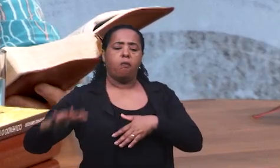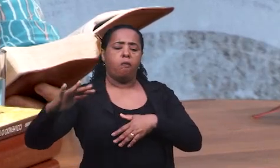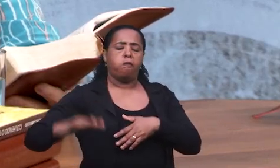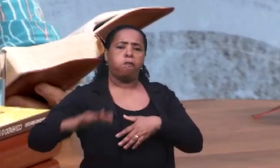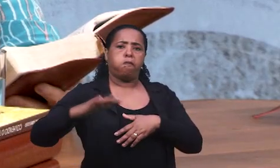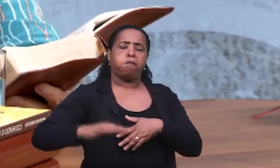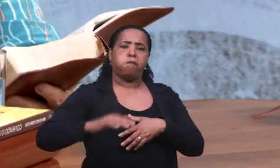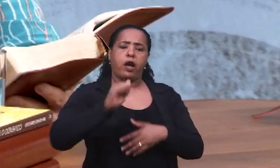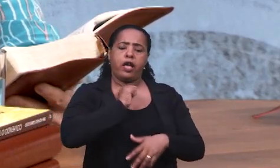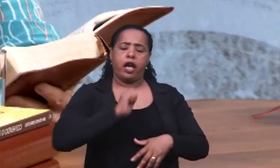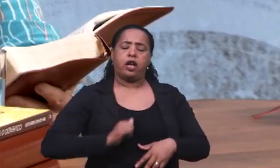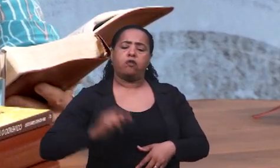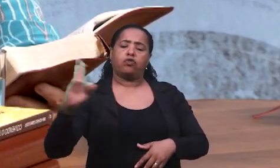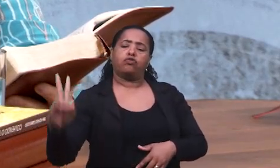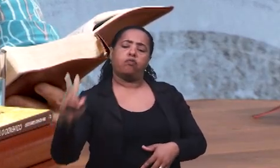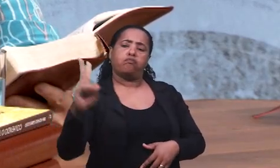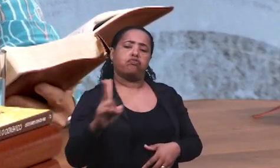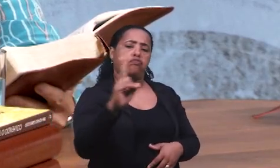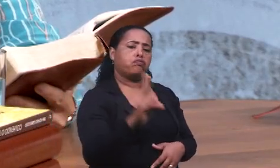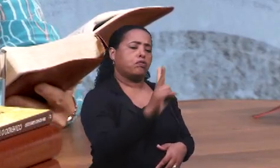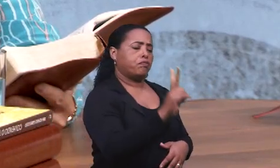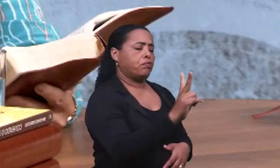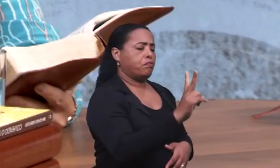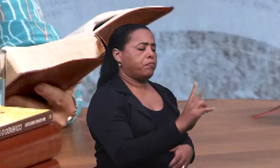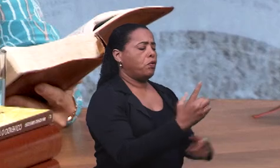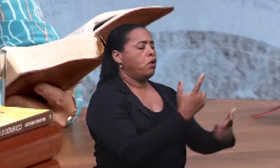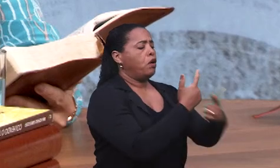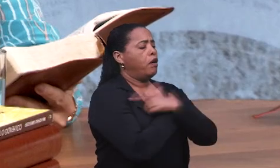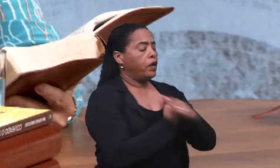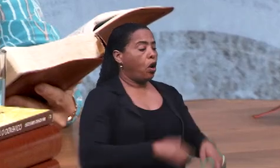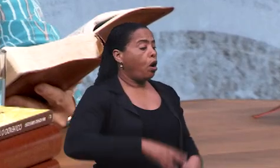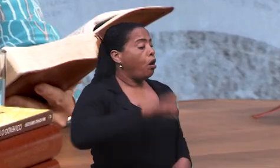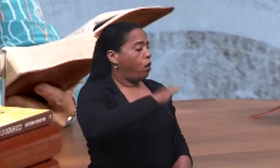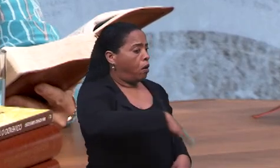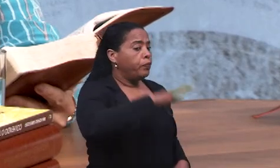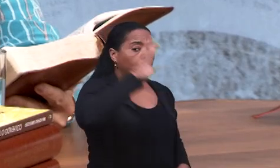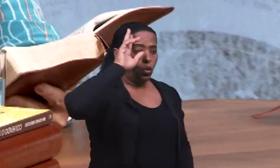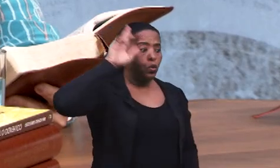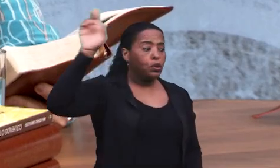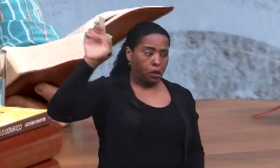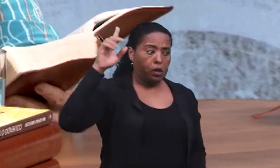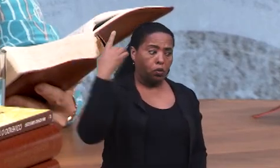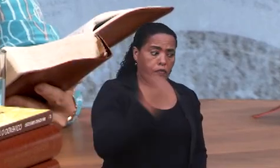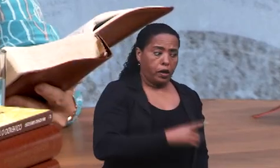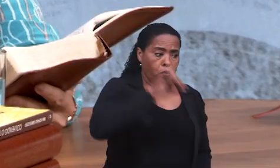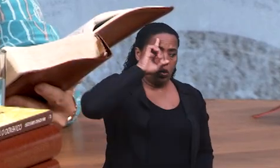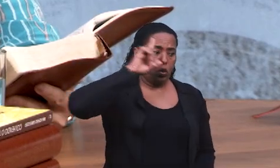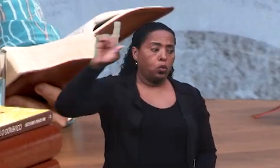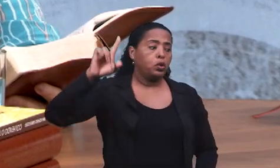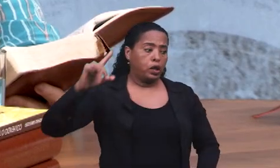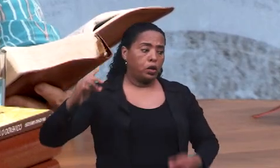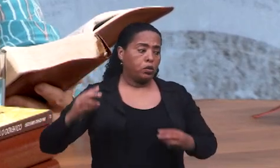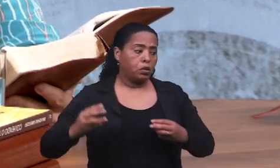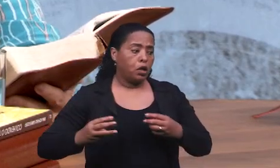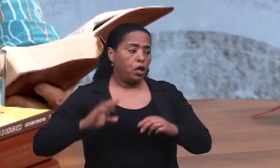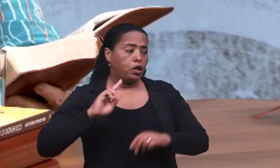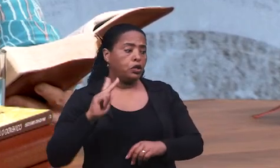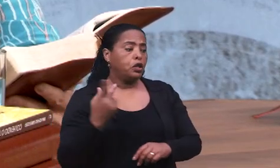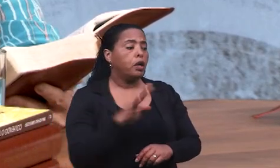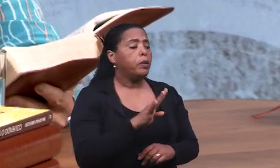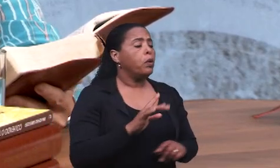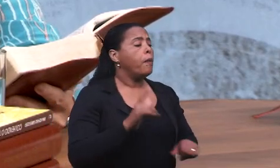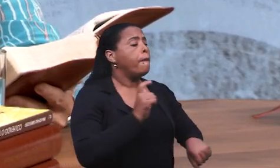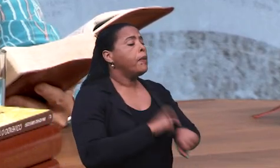a Faraó e disseram-lhe: assim diz o Senhor, o Deus dos Hebreus: até